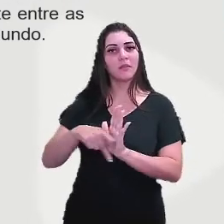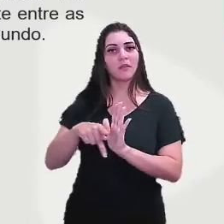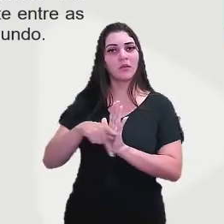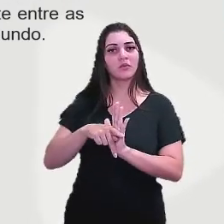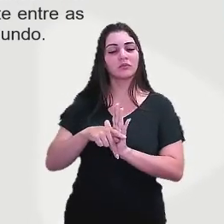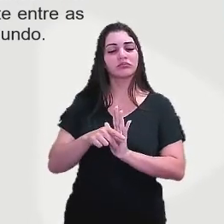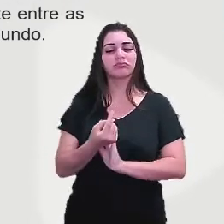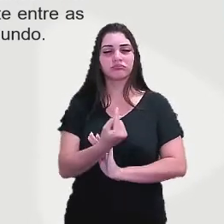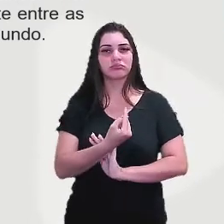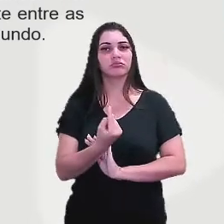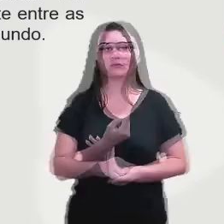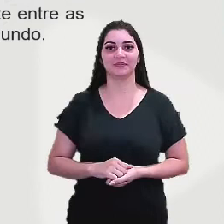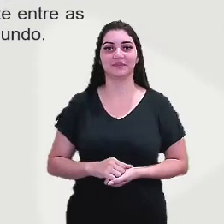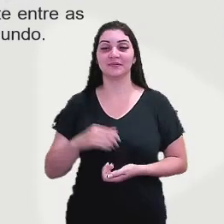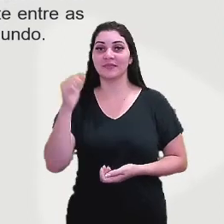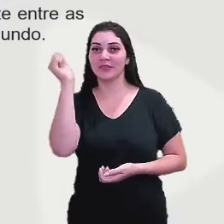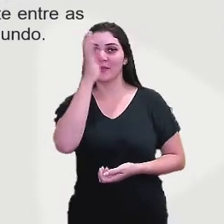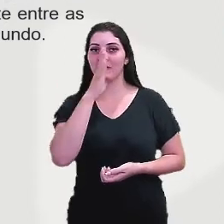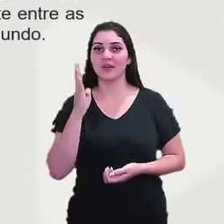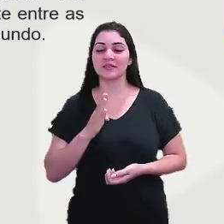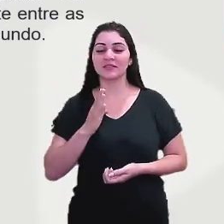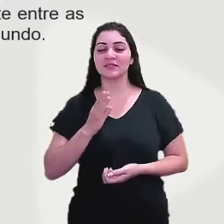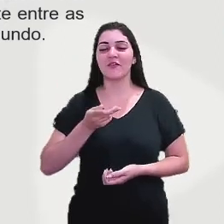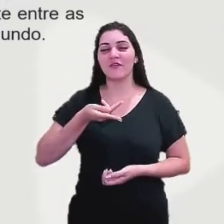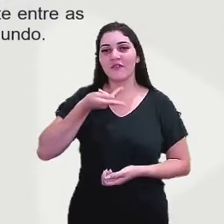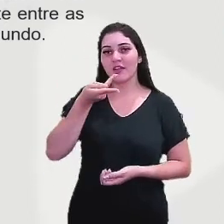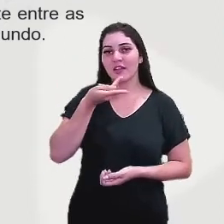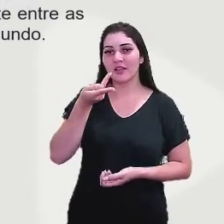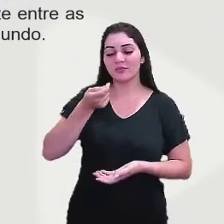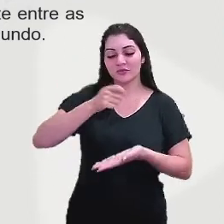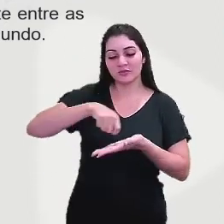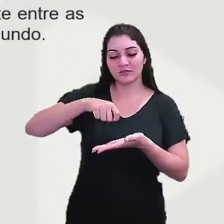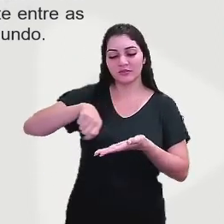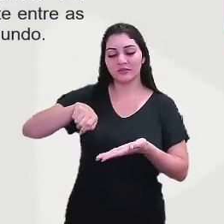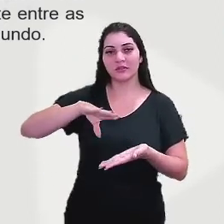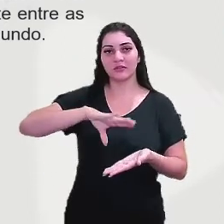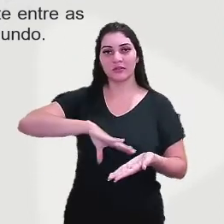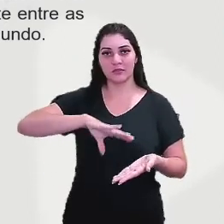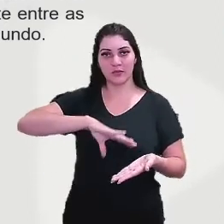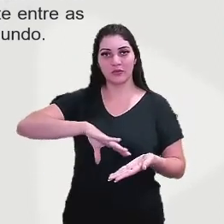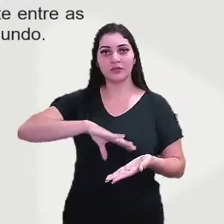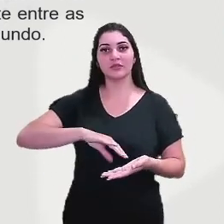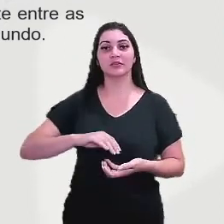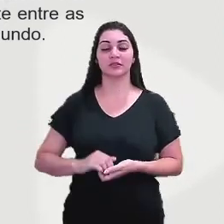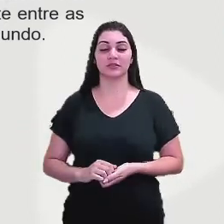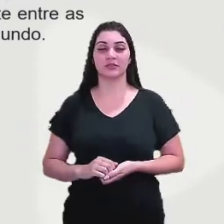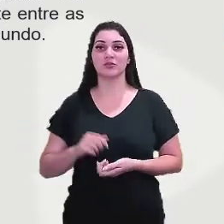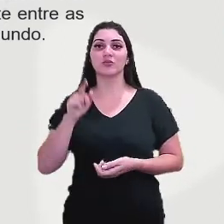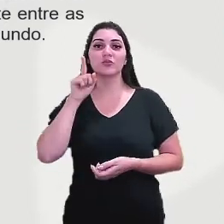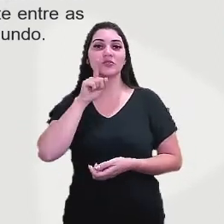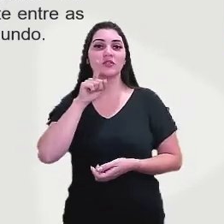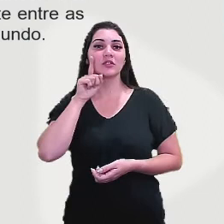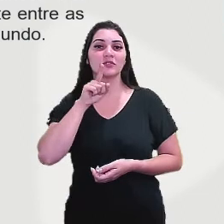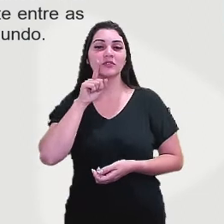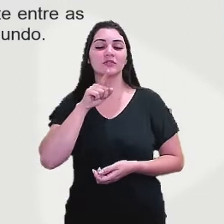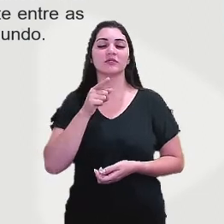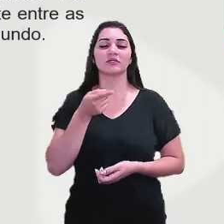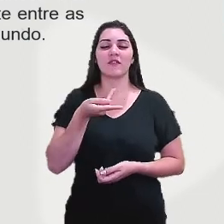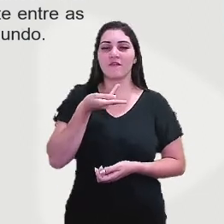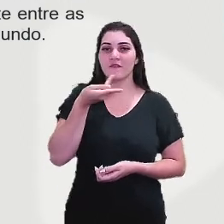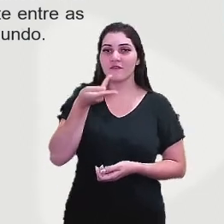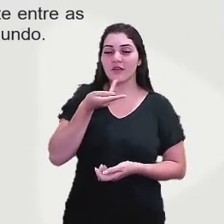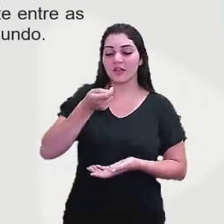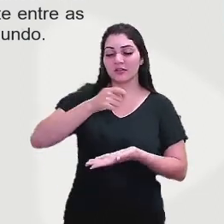mais individual. Vejam, no Brasil, falamos e escrevemos a língua qual? Portuguesa. Nos Estados Unidos, fala-se